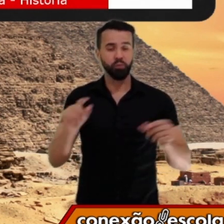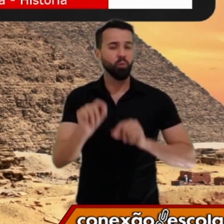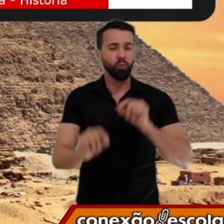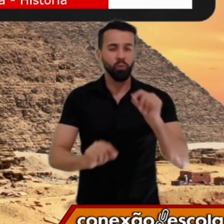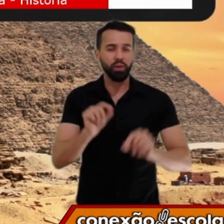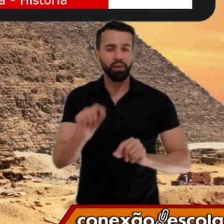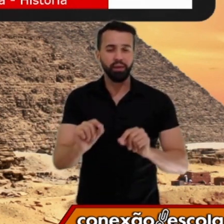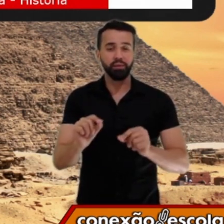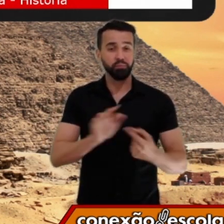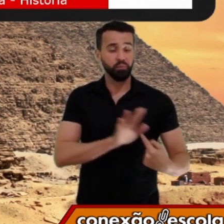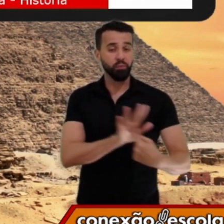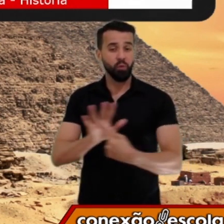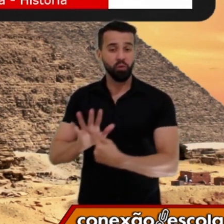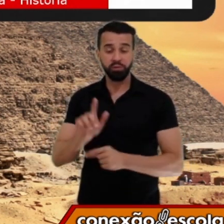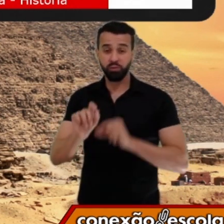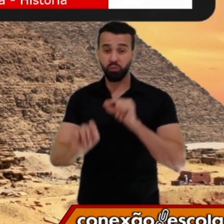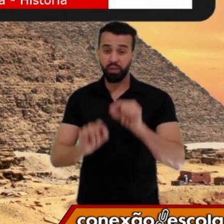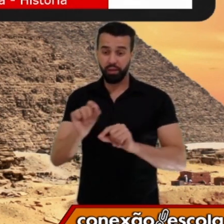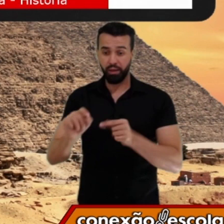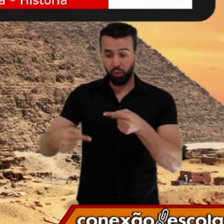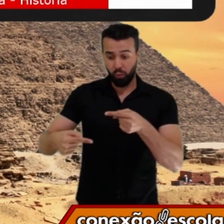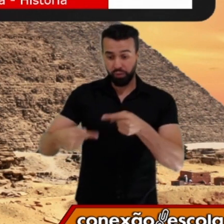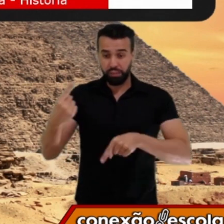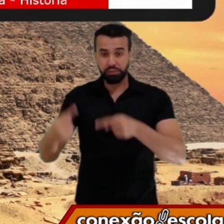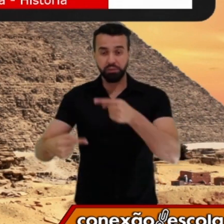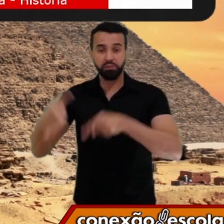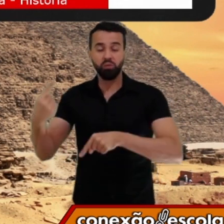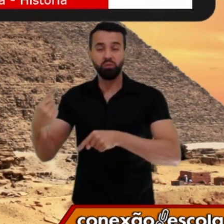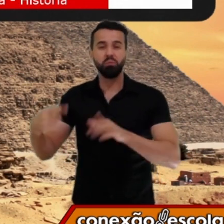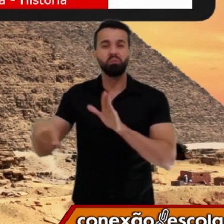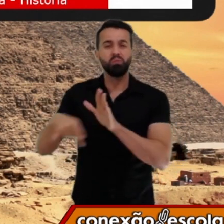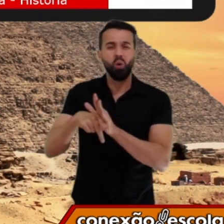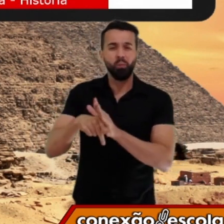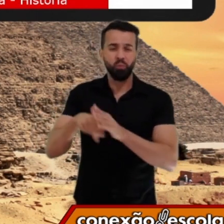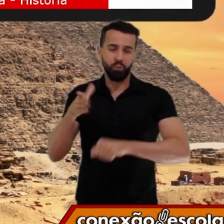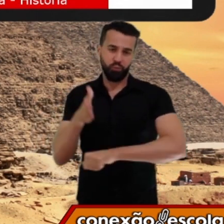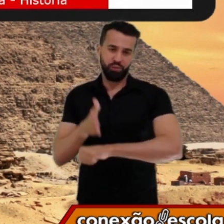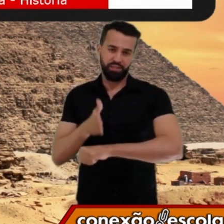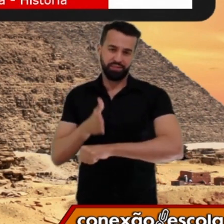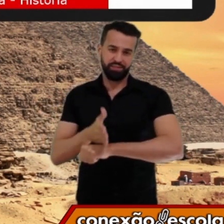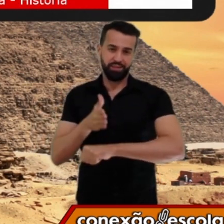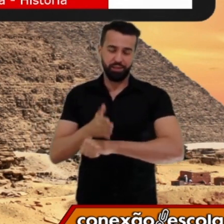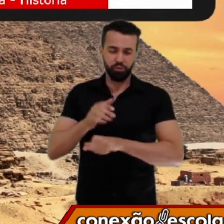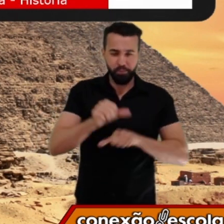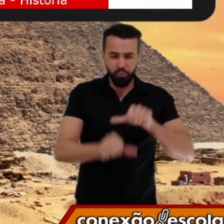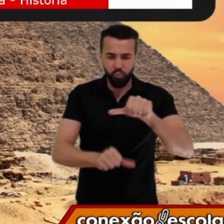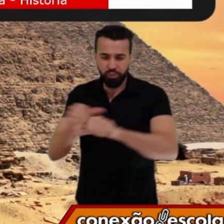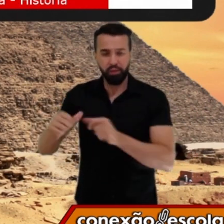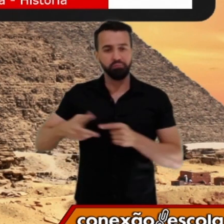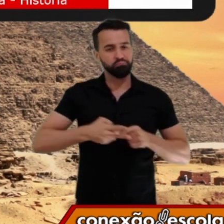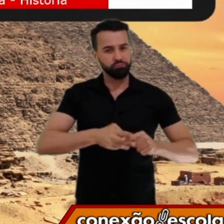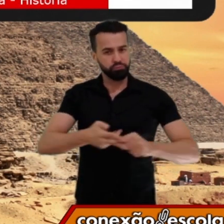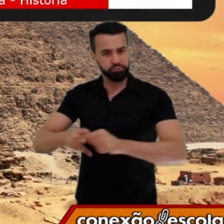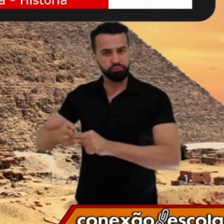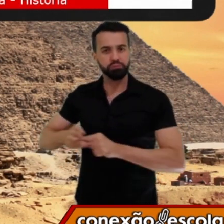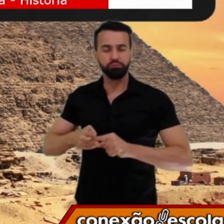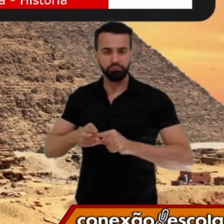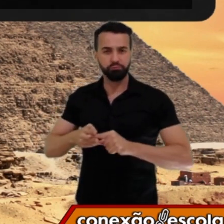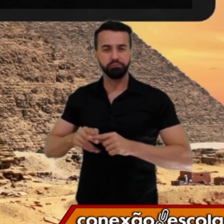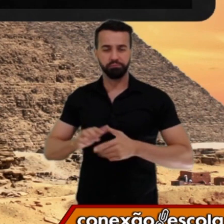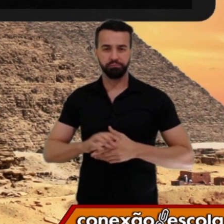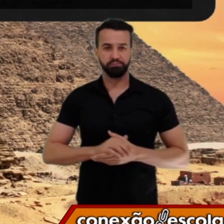justamente apresentar essa contradição que foi gerada pela modernidade, juntamente com a própria modernidade.